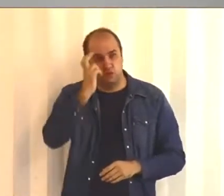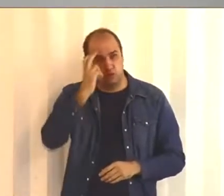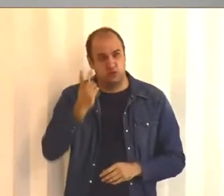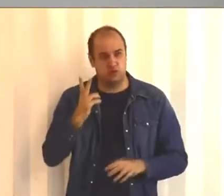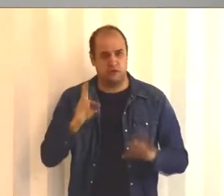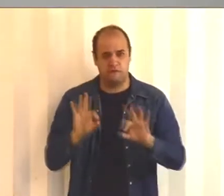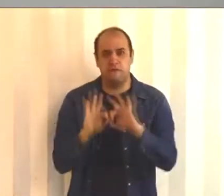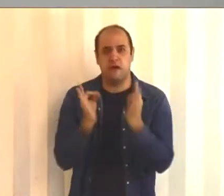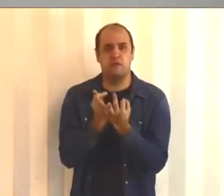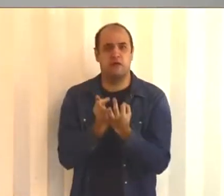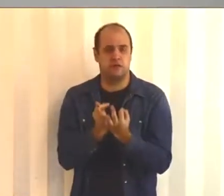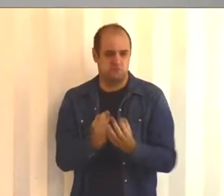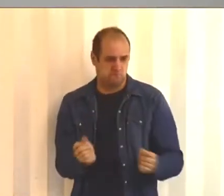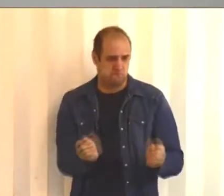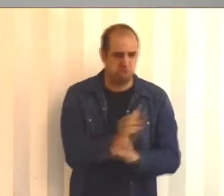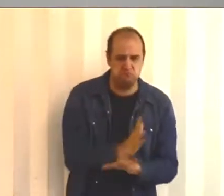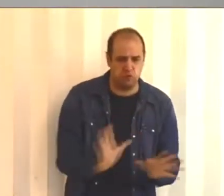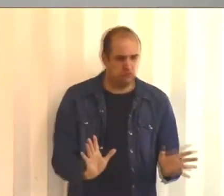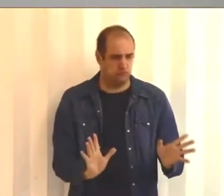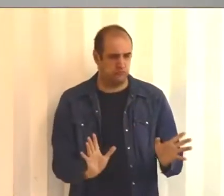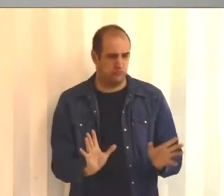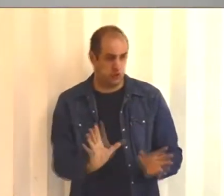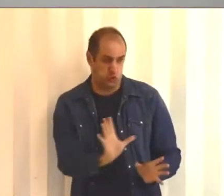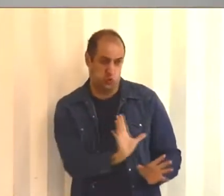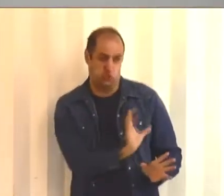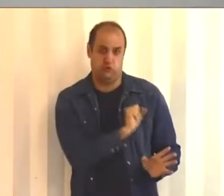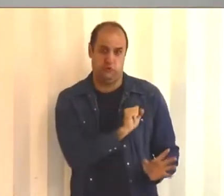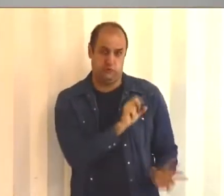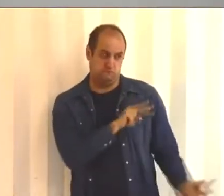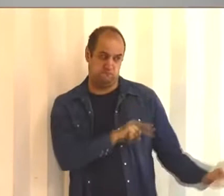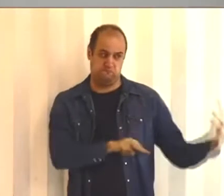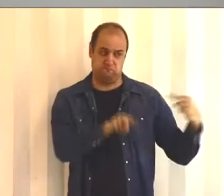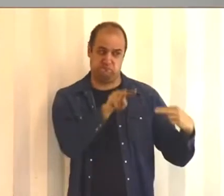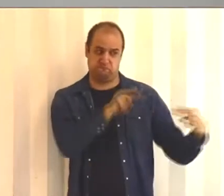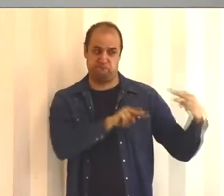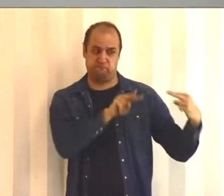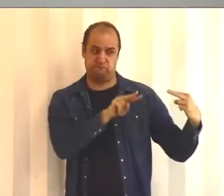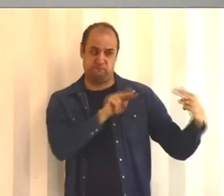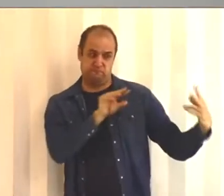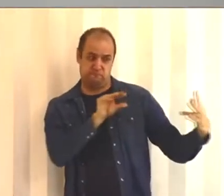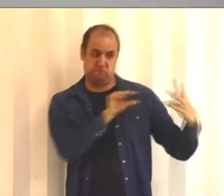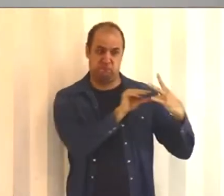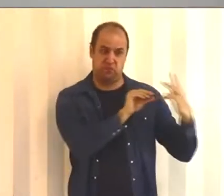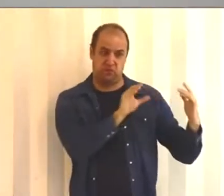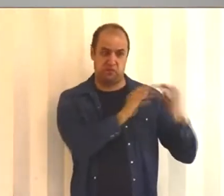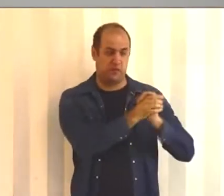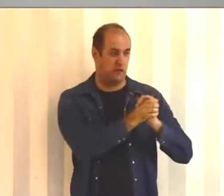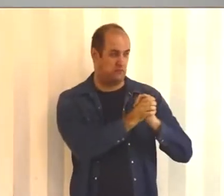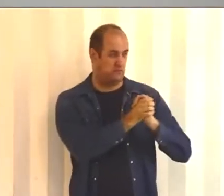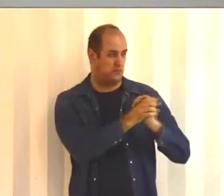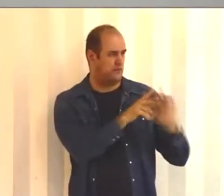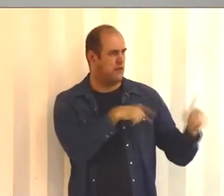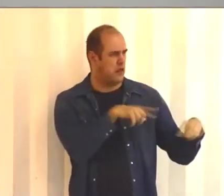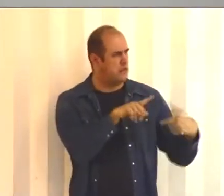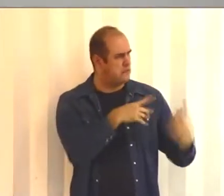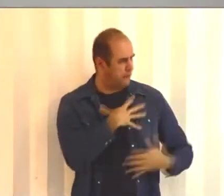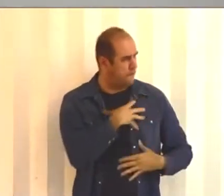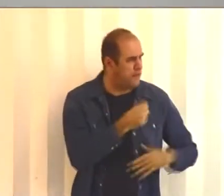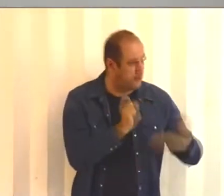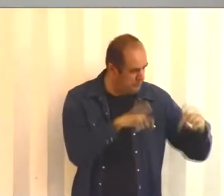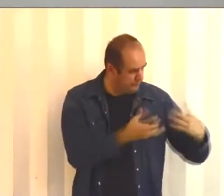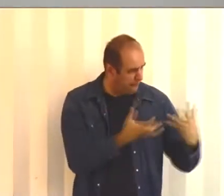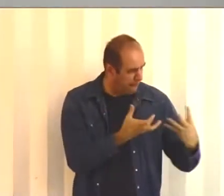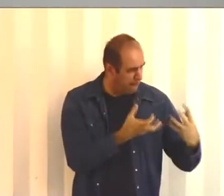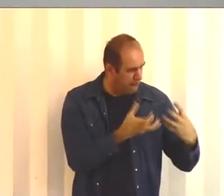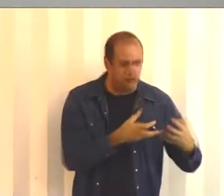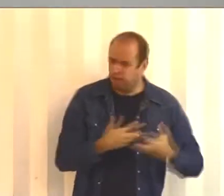constitui-se família assim, a gente gosta de alguém, se apaixona por alguém, e aí a gente diz, nós temos que ter filhos, né?